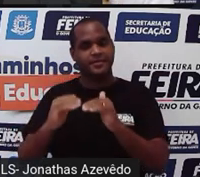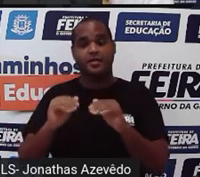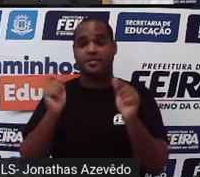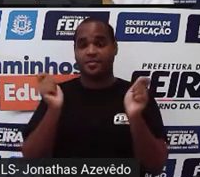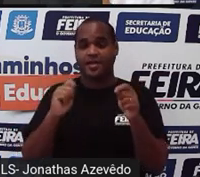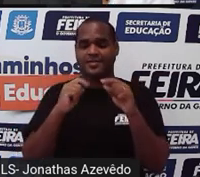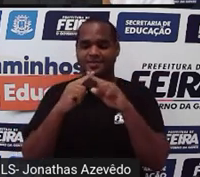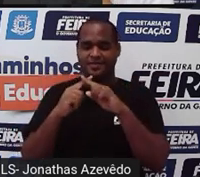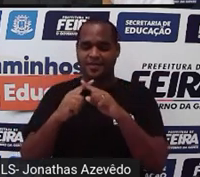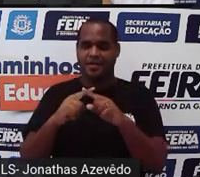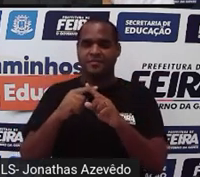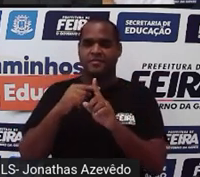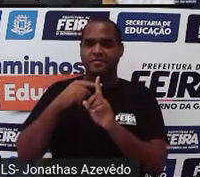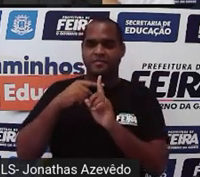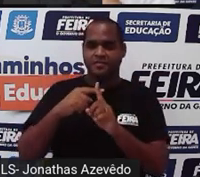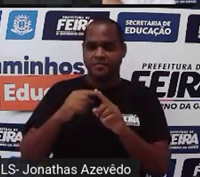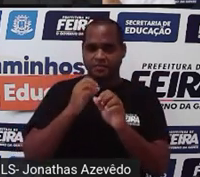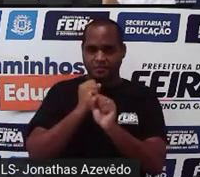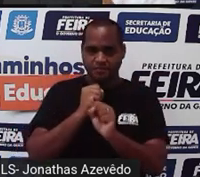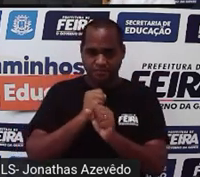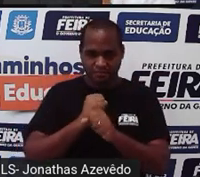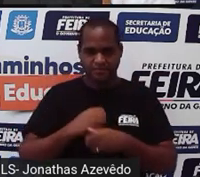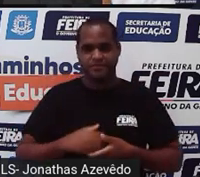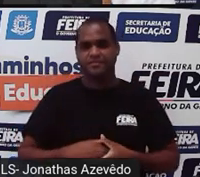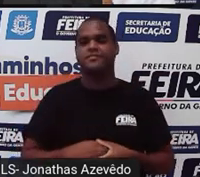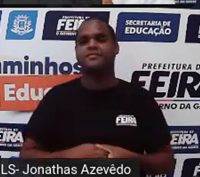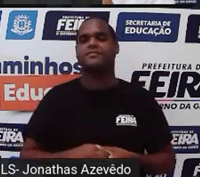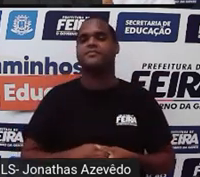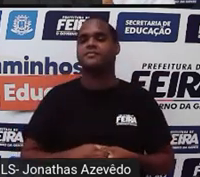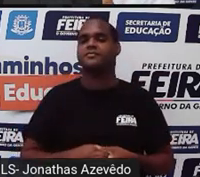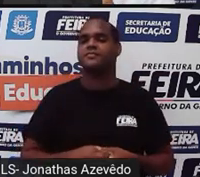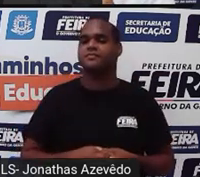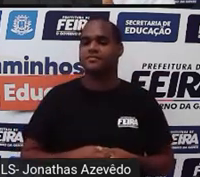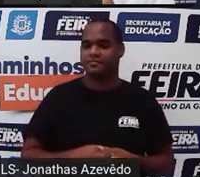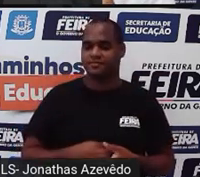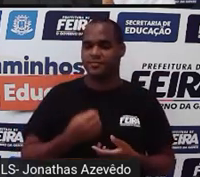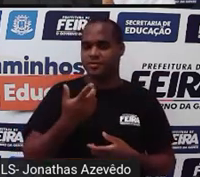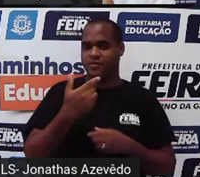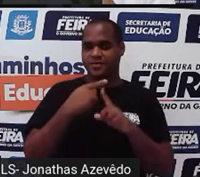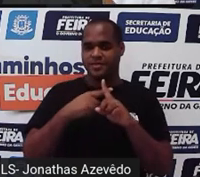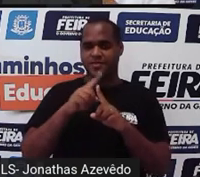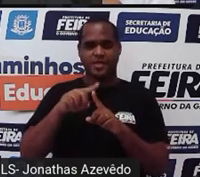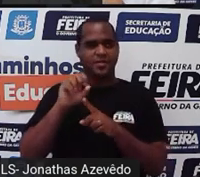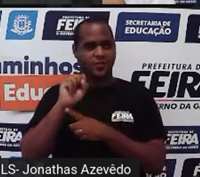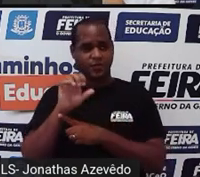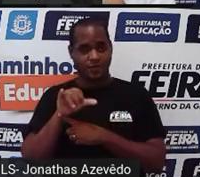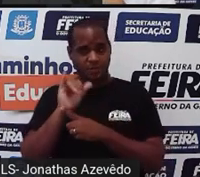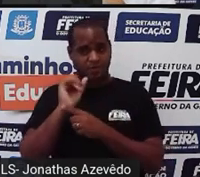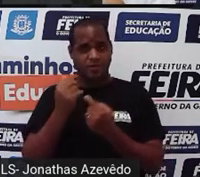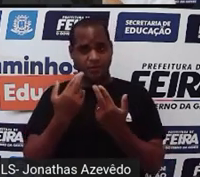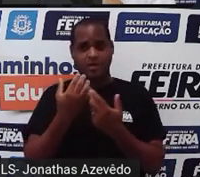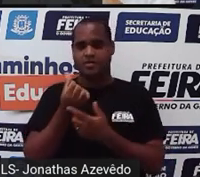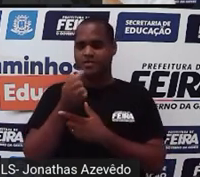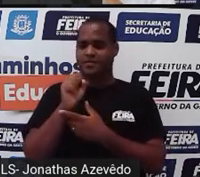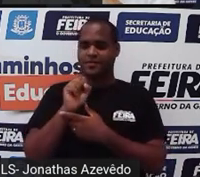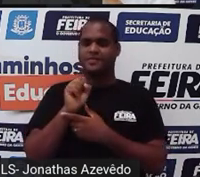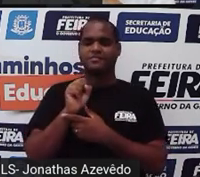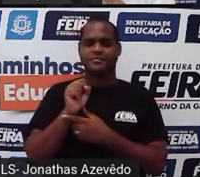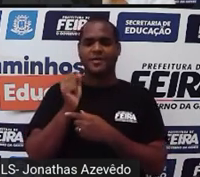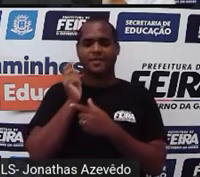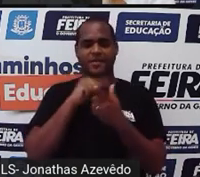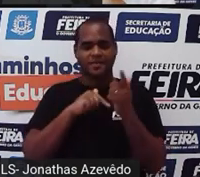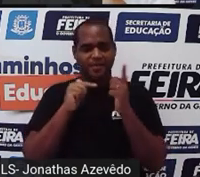fazer a soma 12 x + 8 Y = 68 E aí quando eu fiz essa